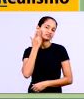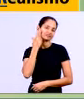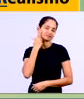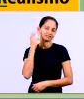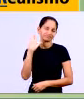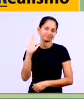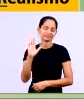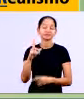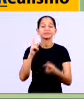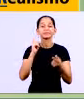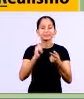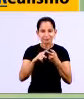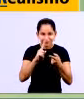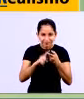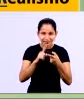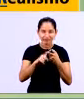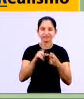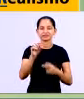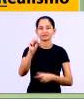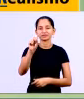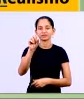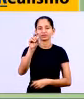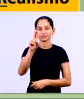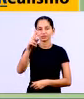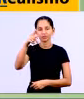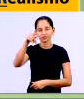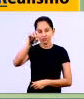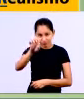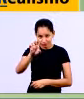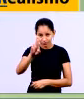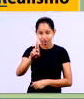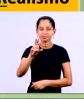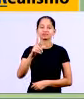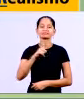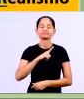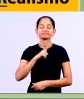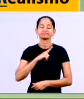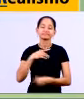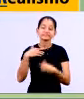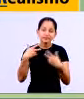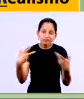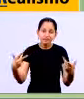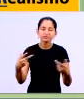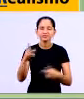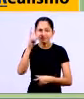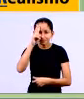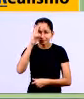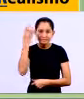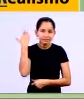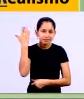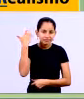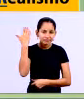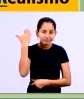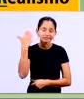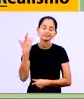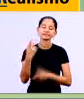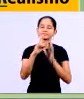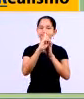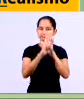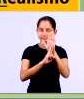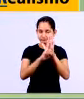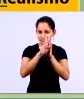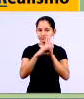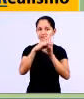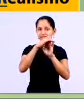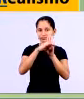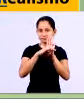certo? Porque super termina com R e racional começa com R. Antirrábico, aquilo que eu disse a vocês. Quando nós